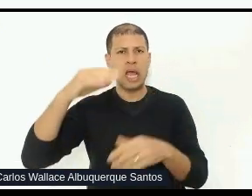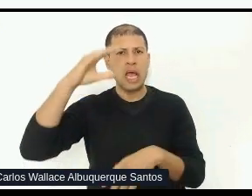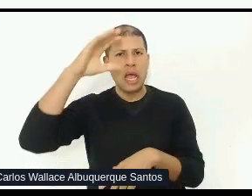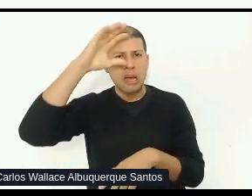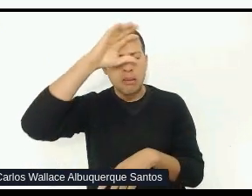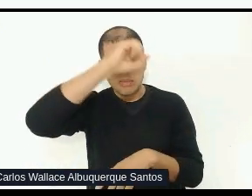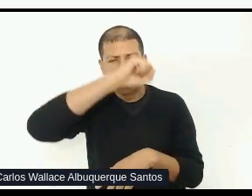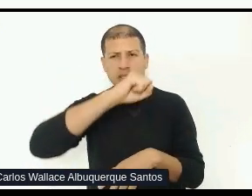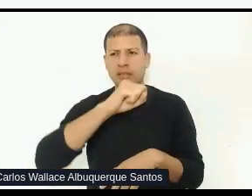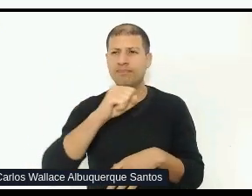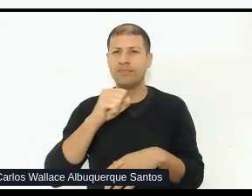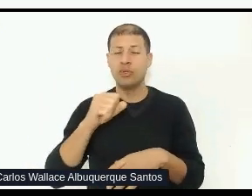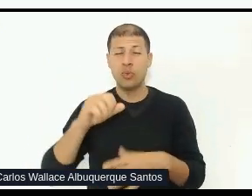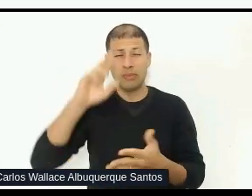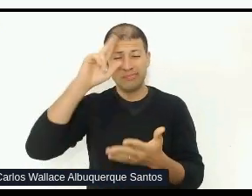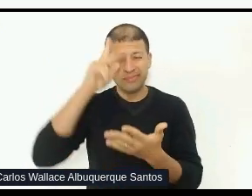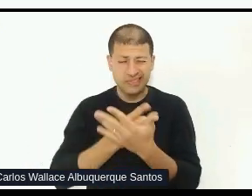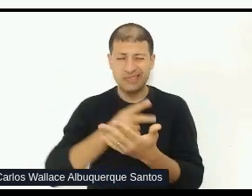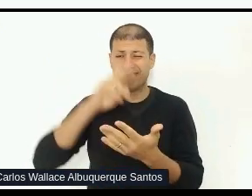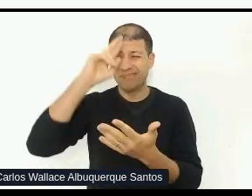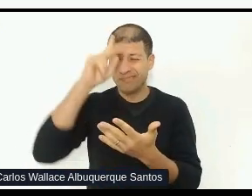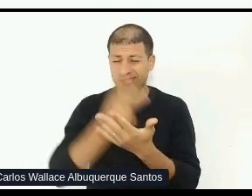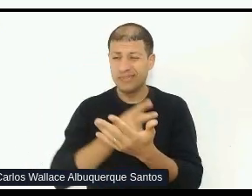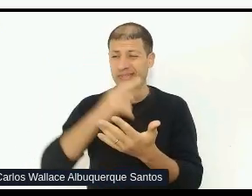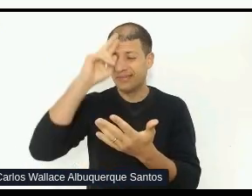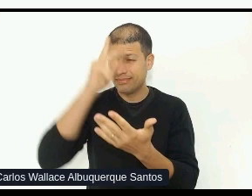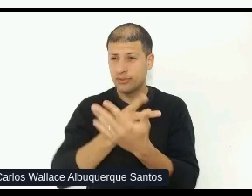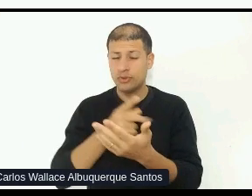nocivas cometidas dentro da nossa comunidade.